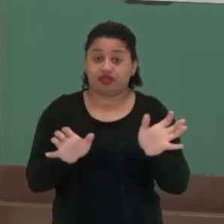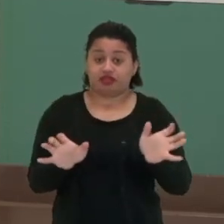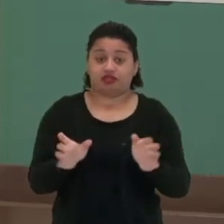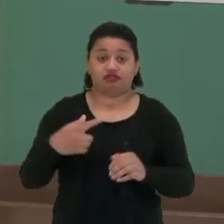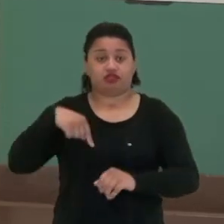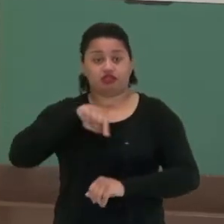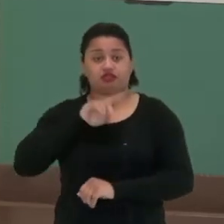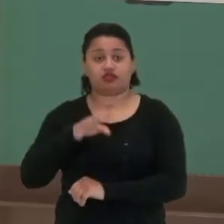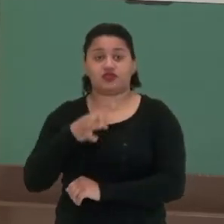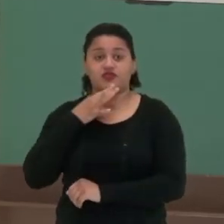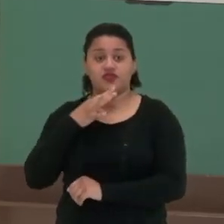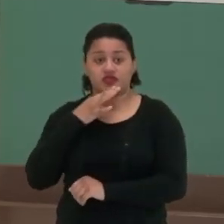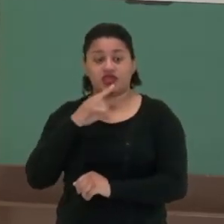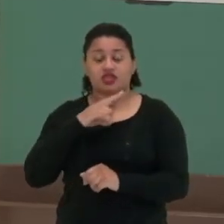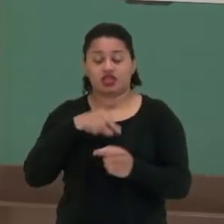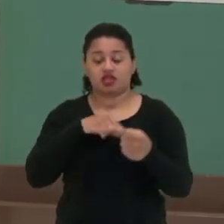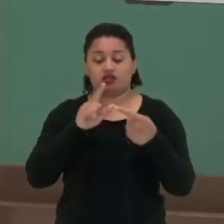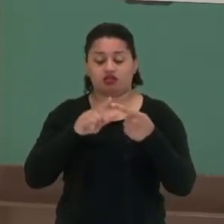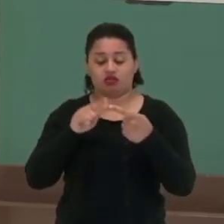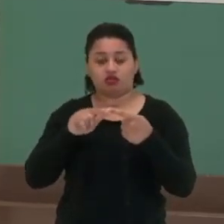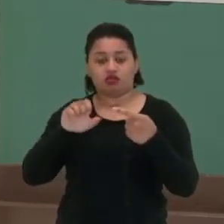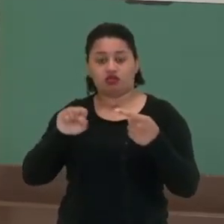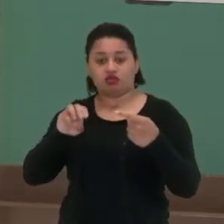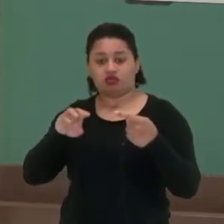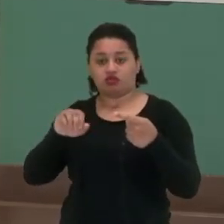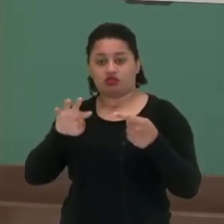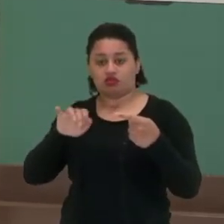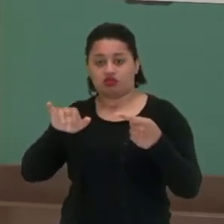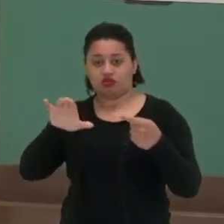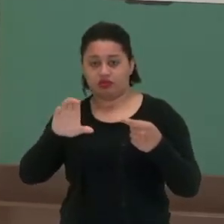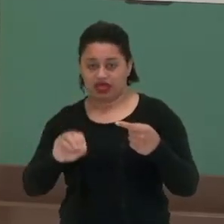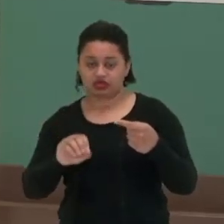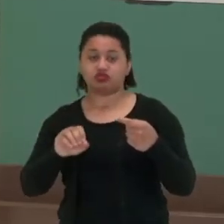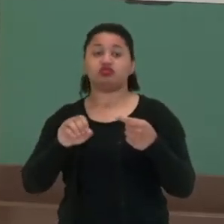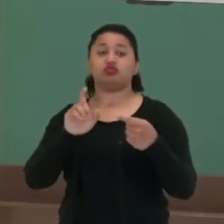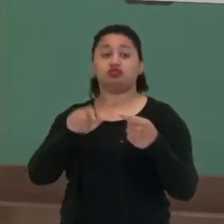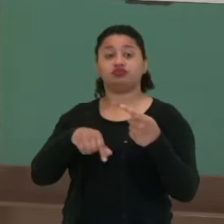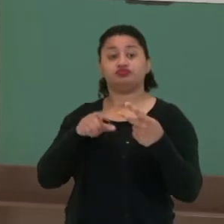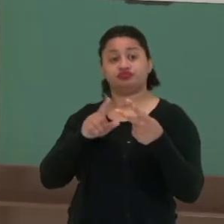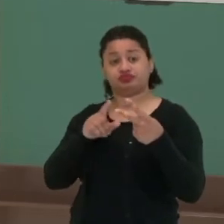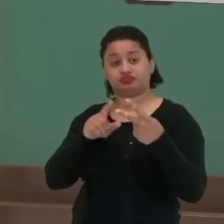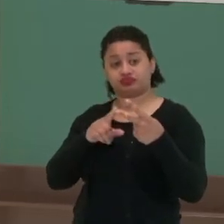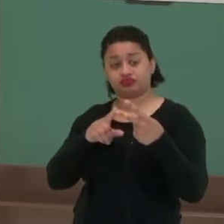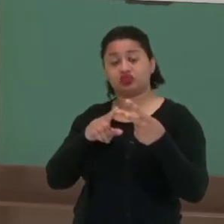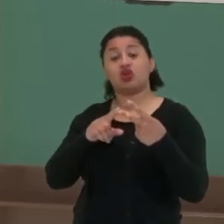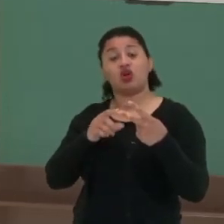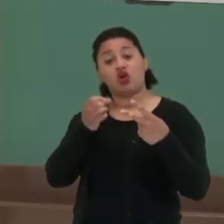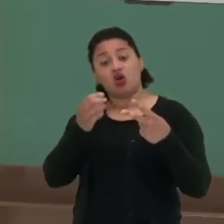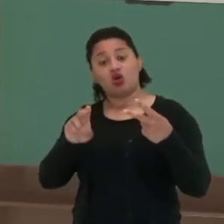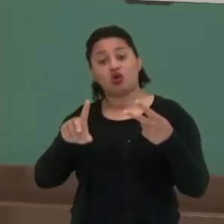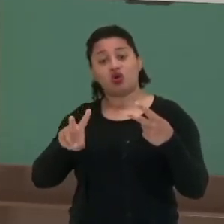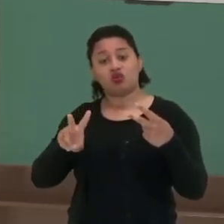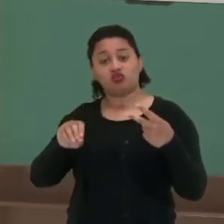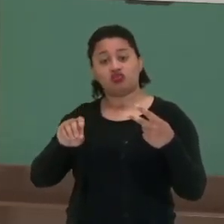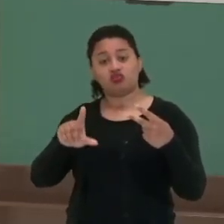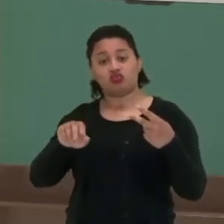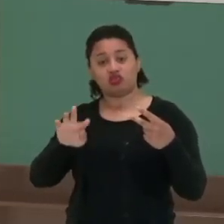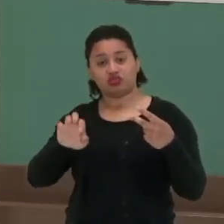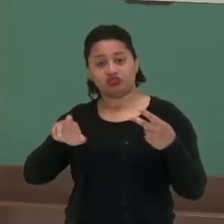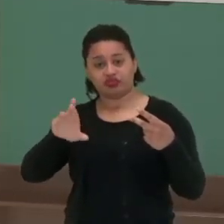é dividido em somático ou voluntário, que você já sabe o significado dessa palavra,